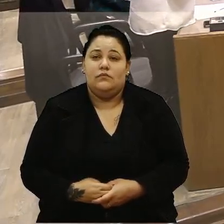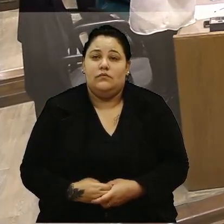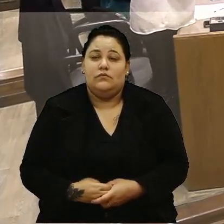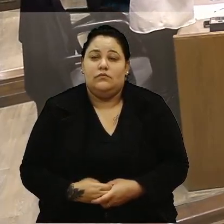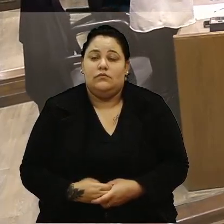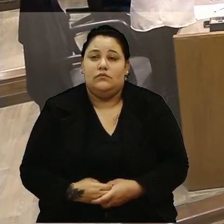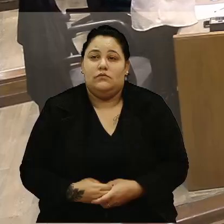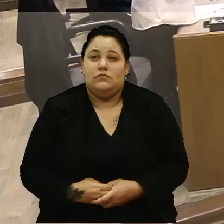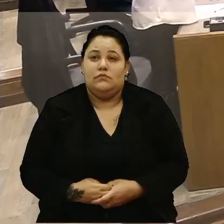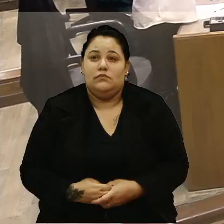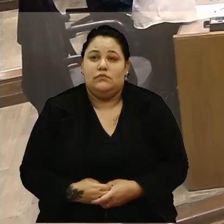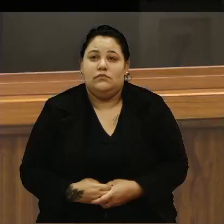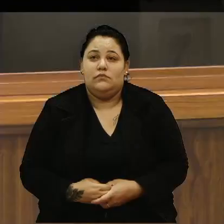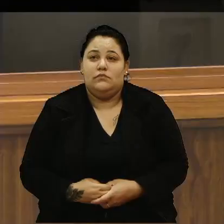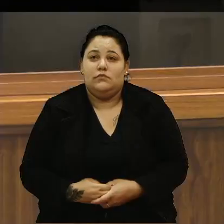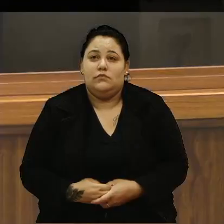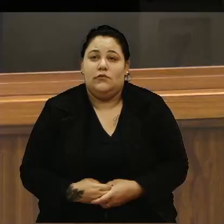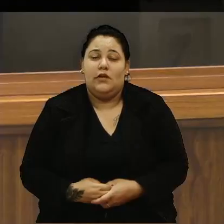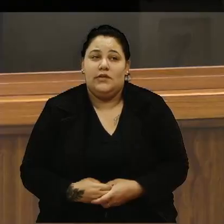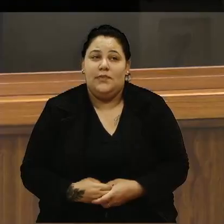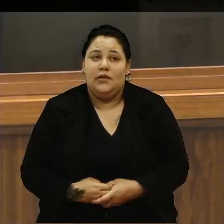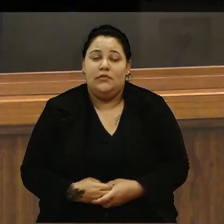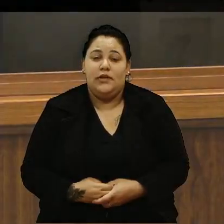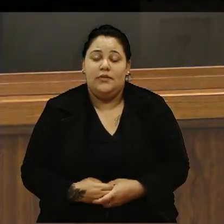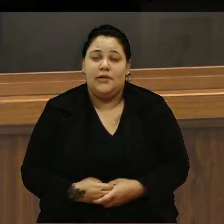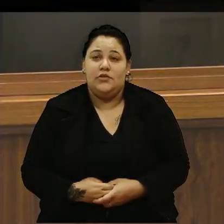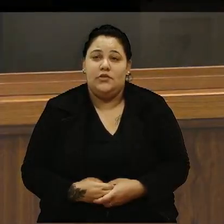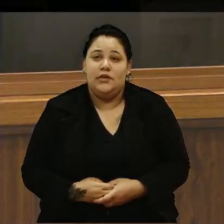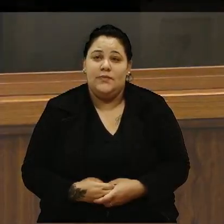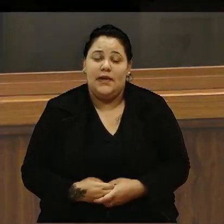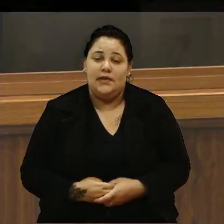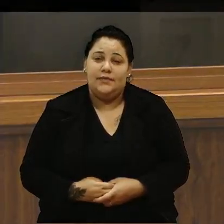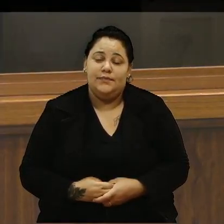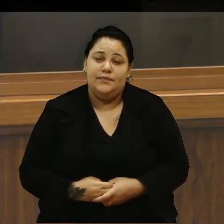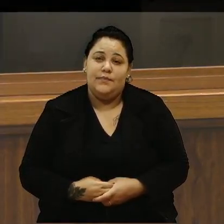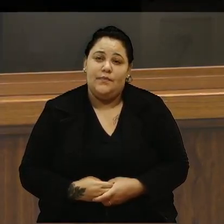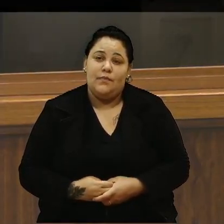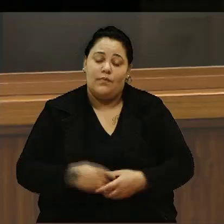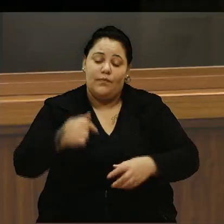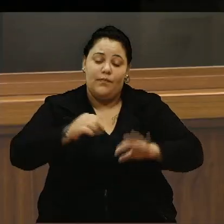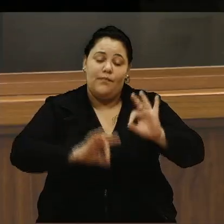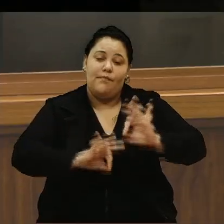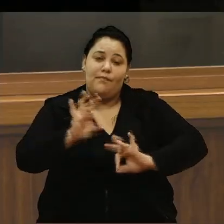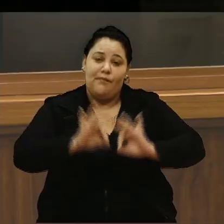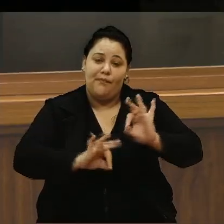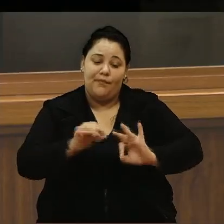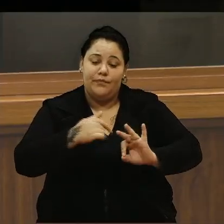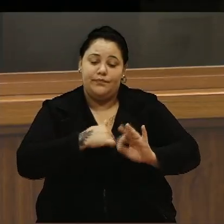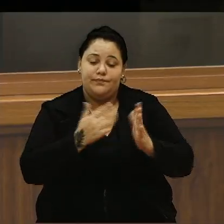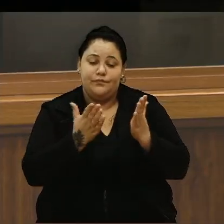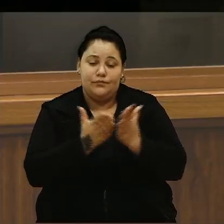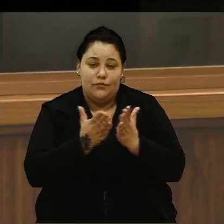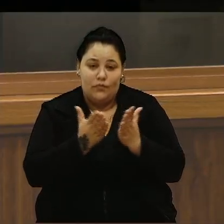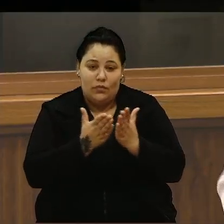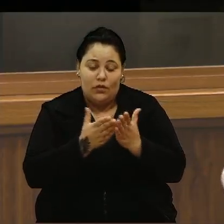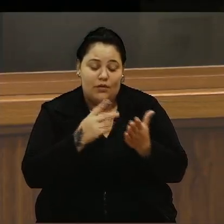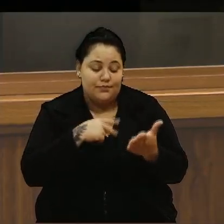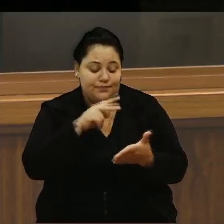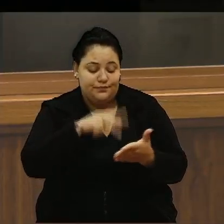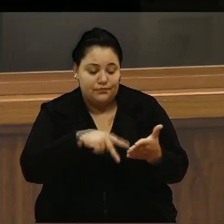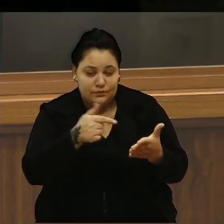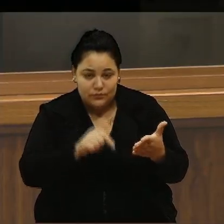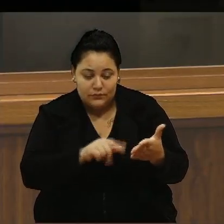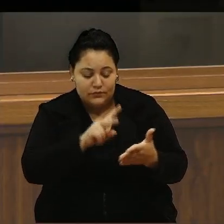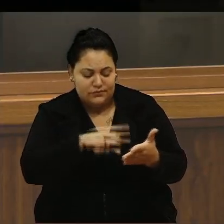Bom, na verdade, este projeto, ele não... Eu estudei, tentei, li, reli, tá